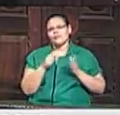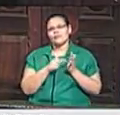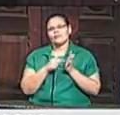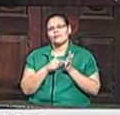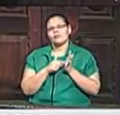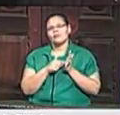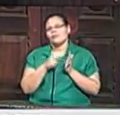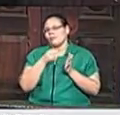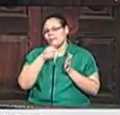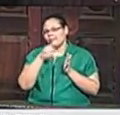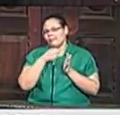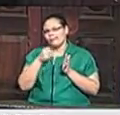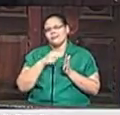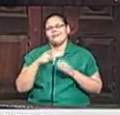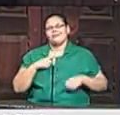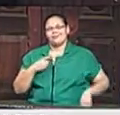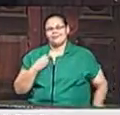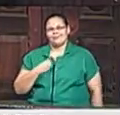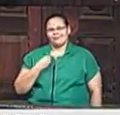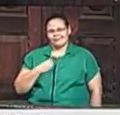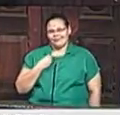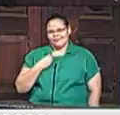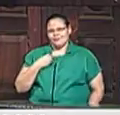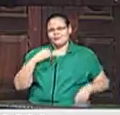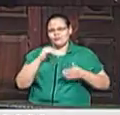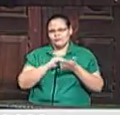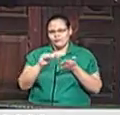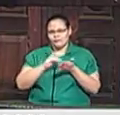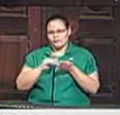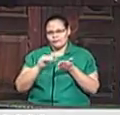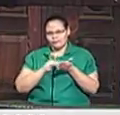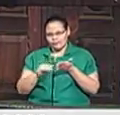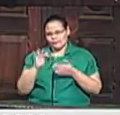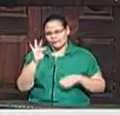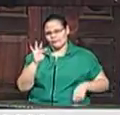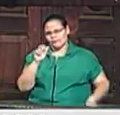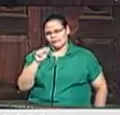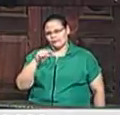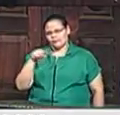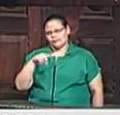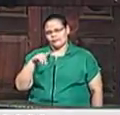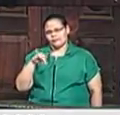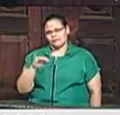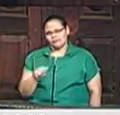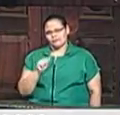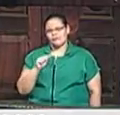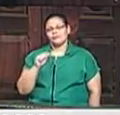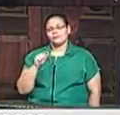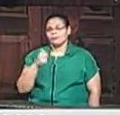pelo atual secretário de Fazenda, que em